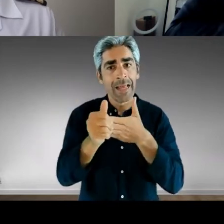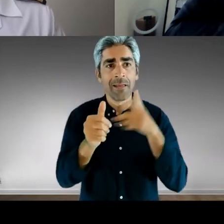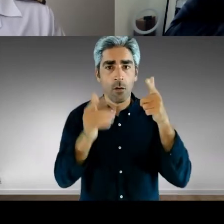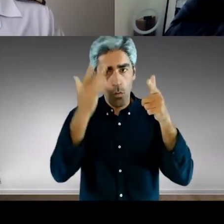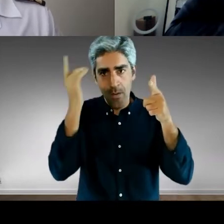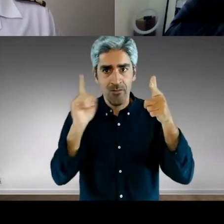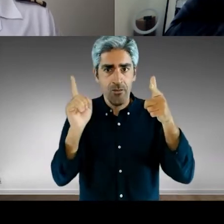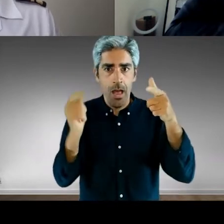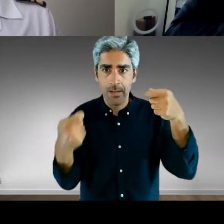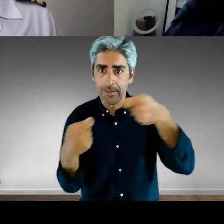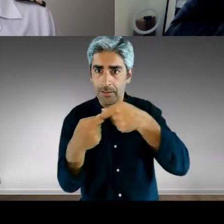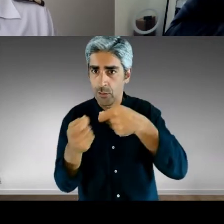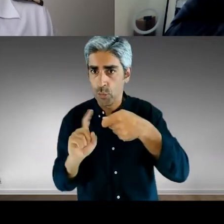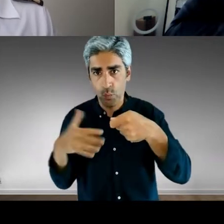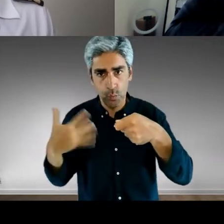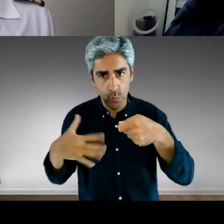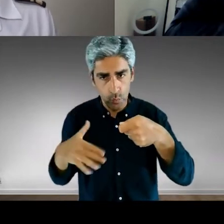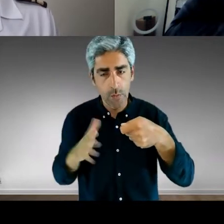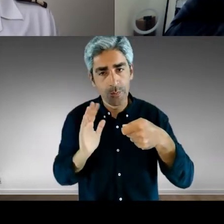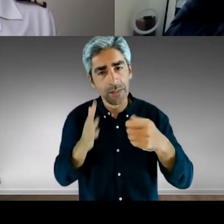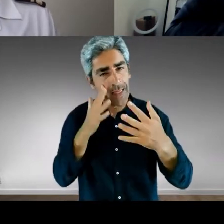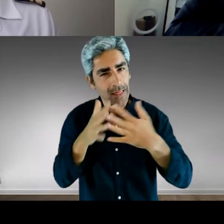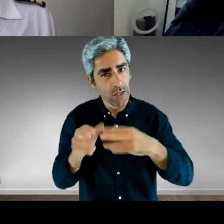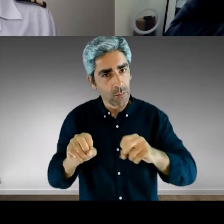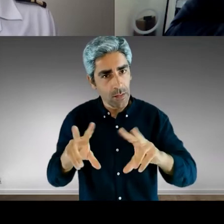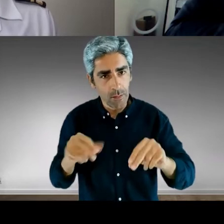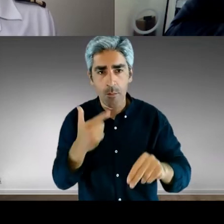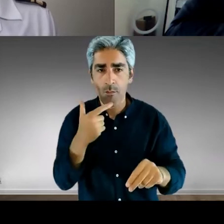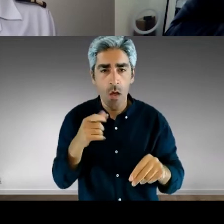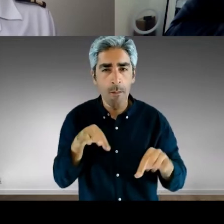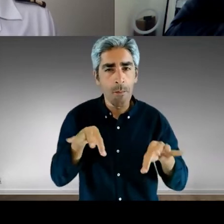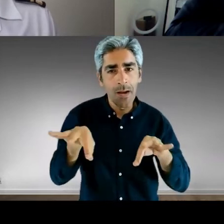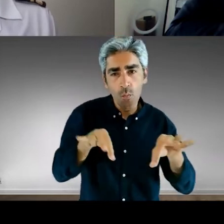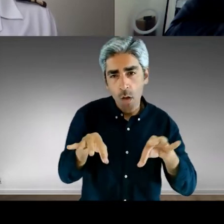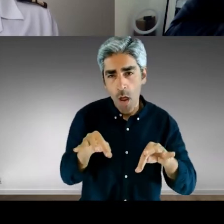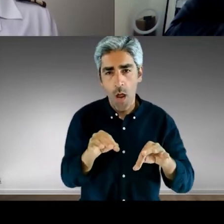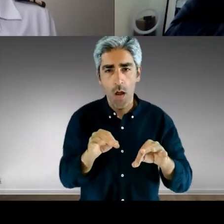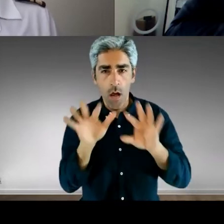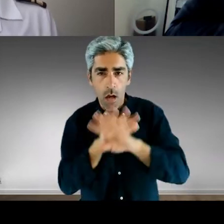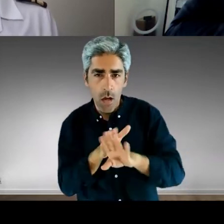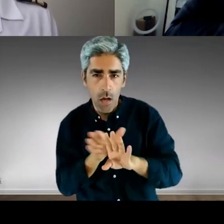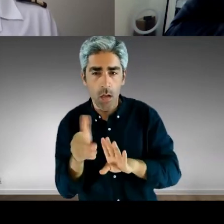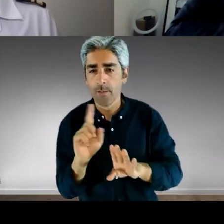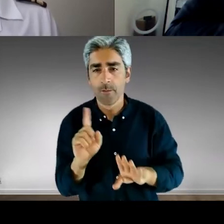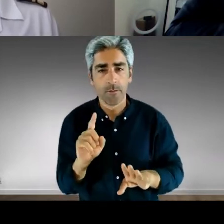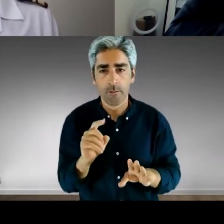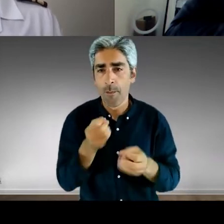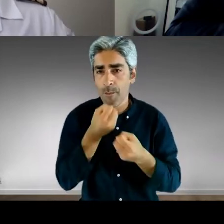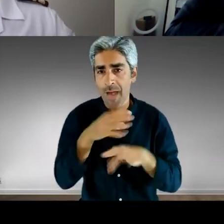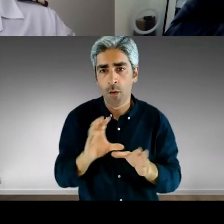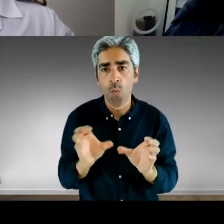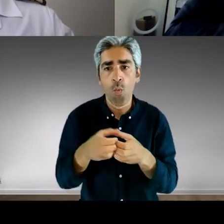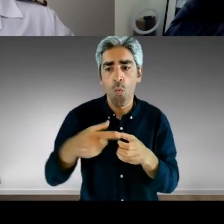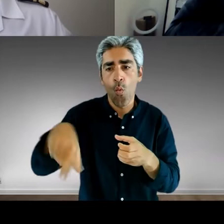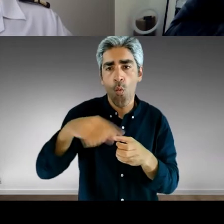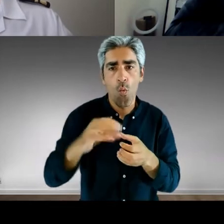fácil. Portanto, ela tem que ser transparente e não pode ser manipulativa, porque senão perdemos o grupo e o tal